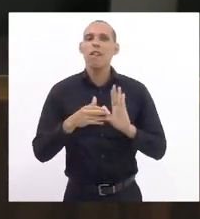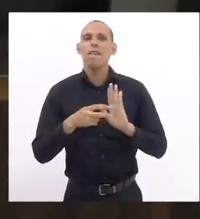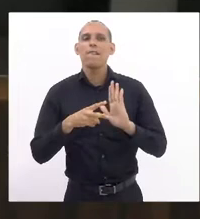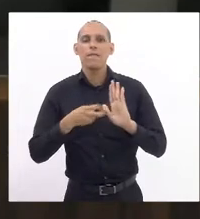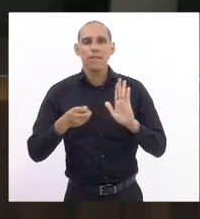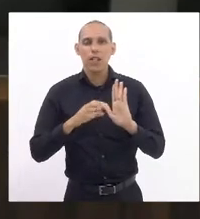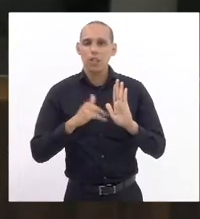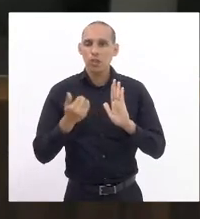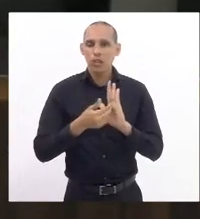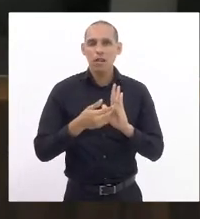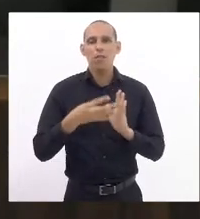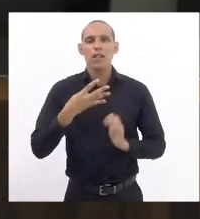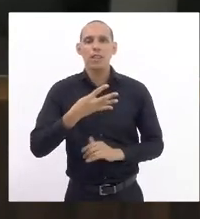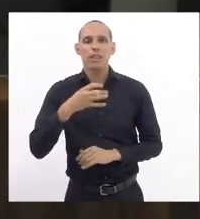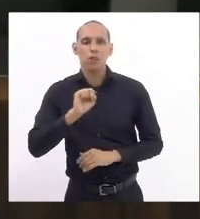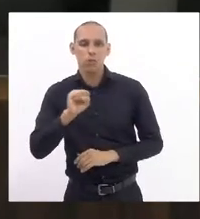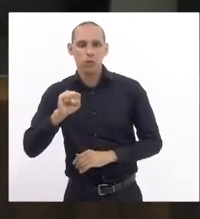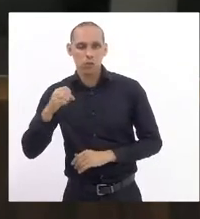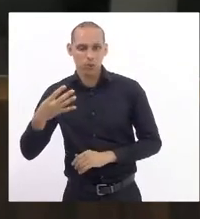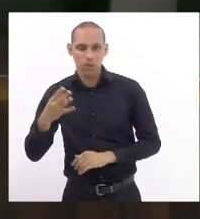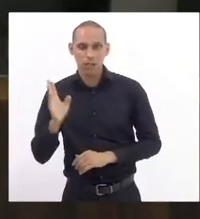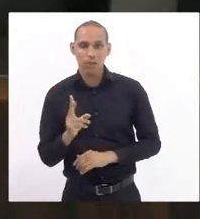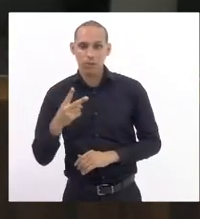lei 4884, de 21.